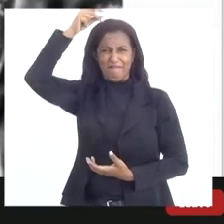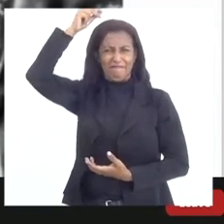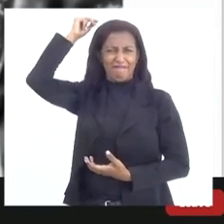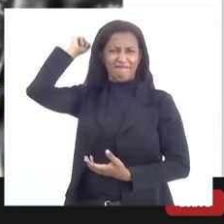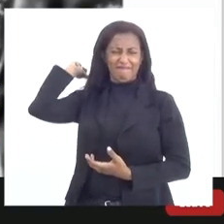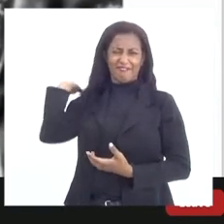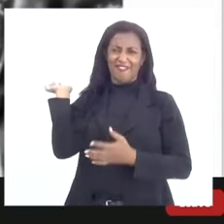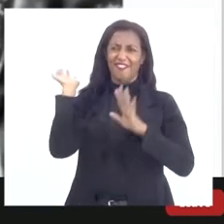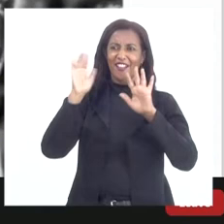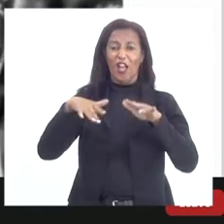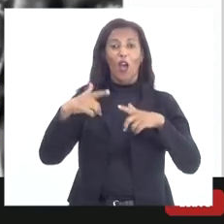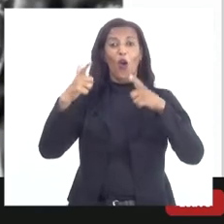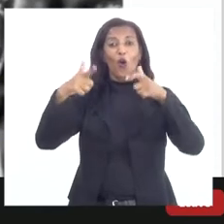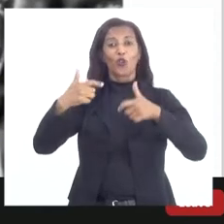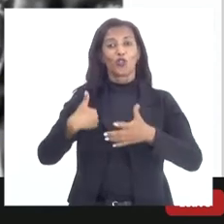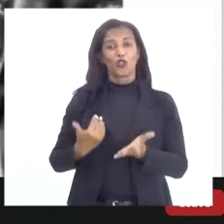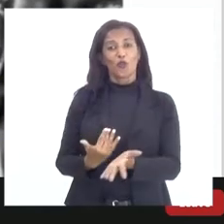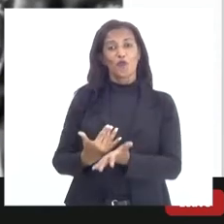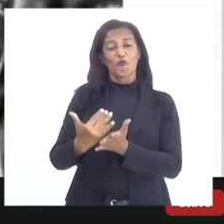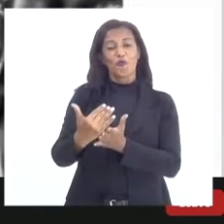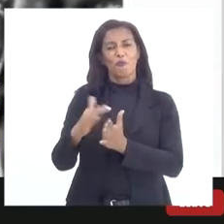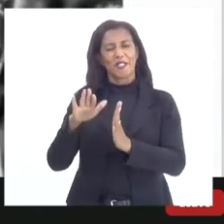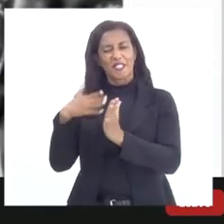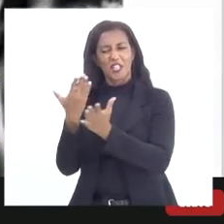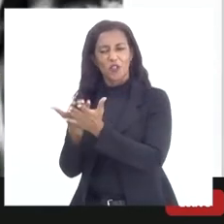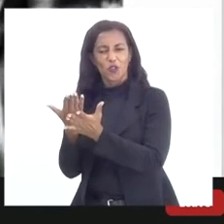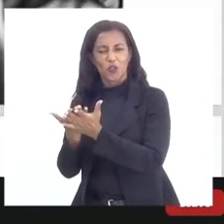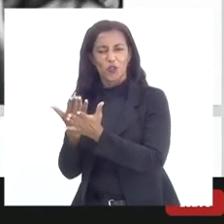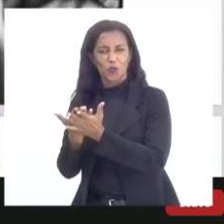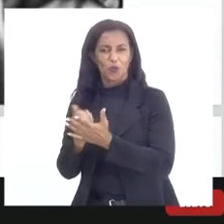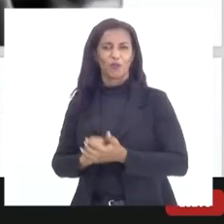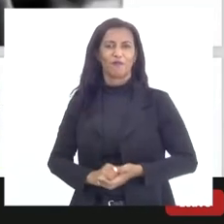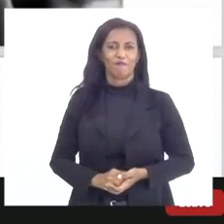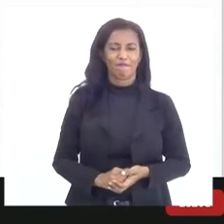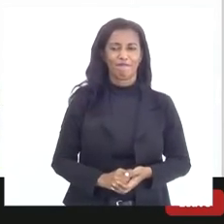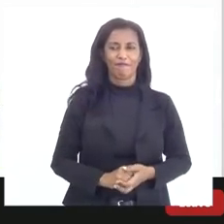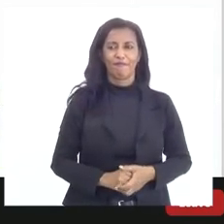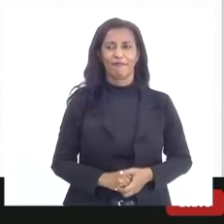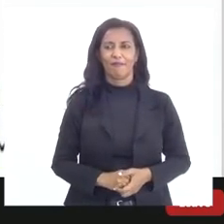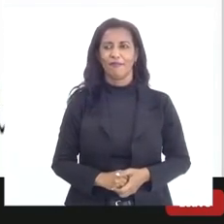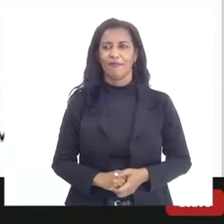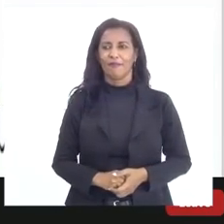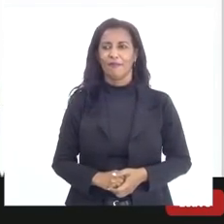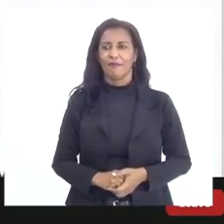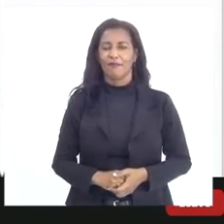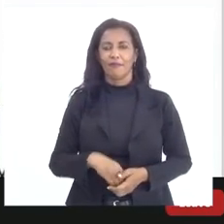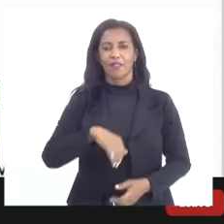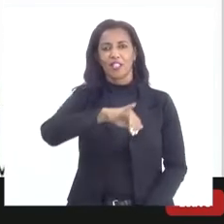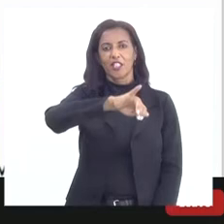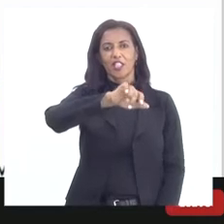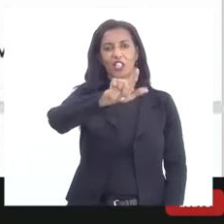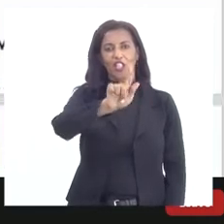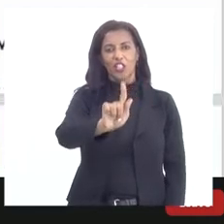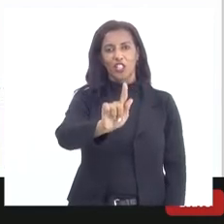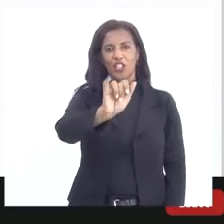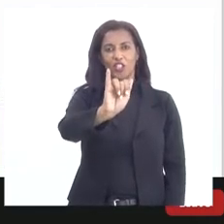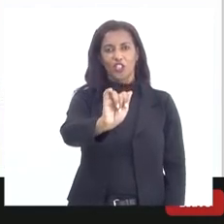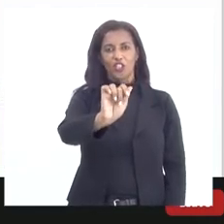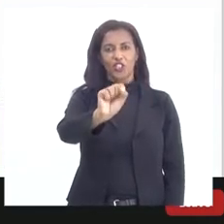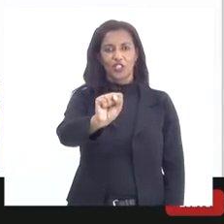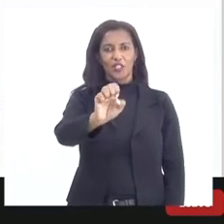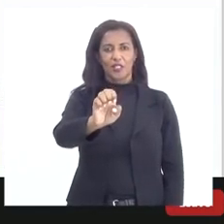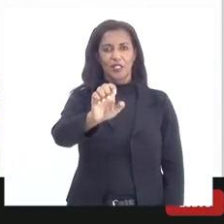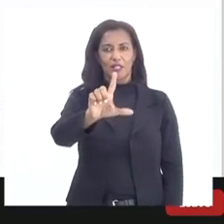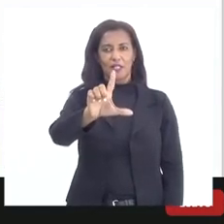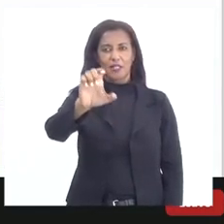de Anção, onde eu comecei os meus estudos, falecida há bem pouco tempo. Aqui a Gisele Vitória de Omolu. A